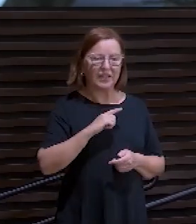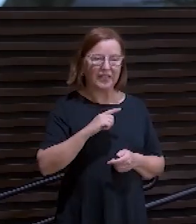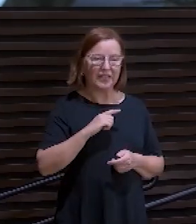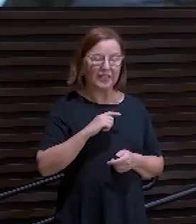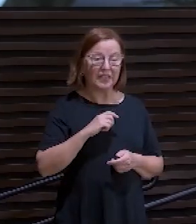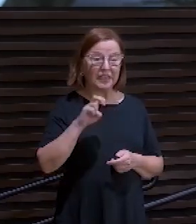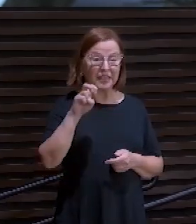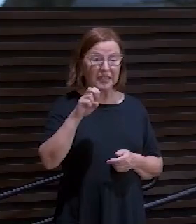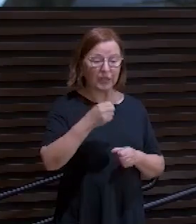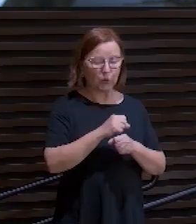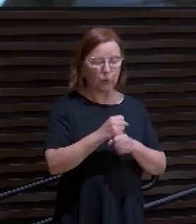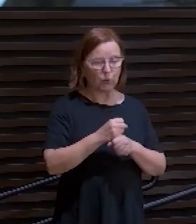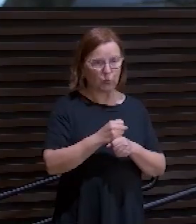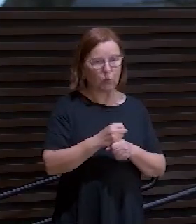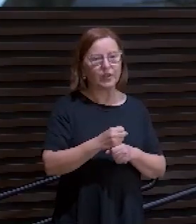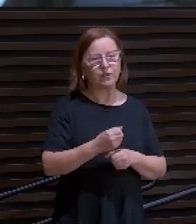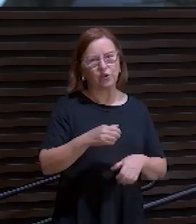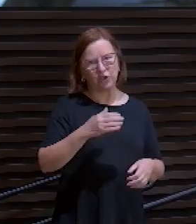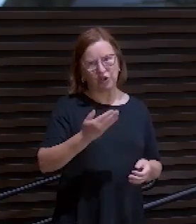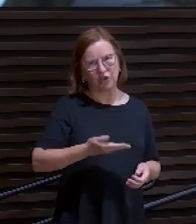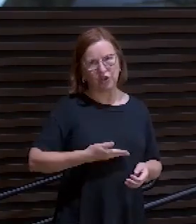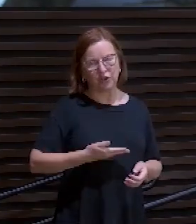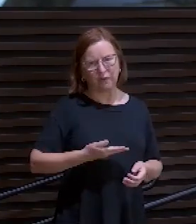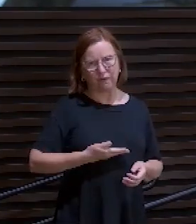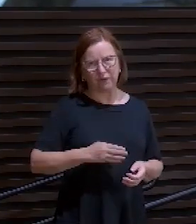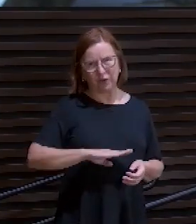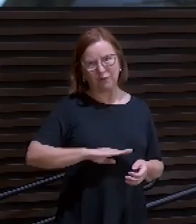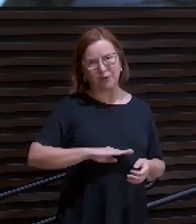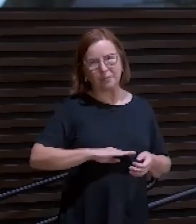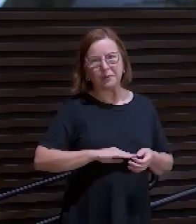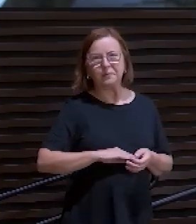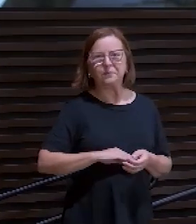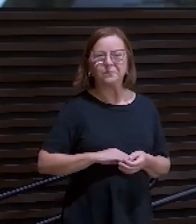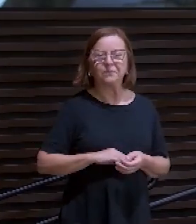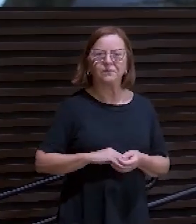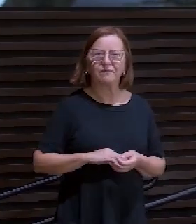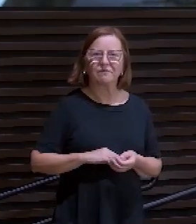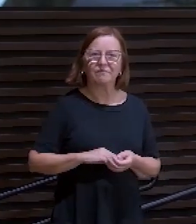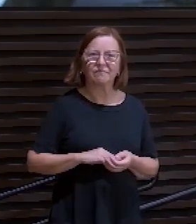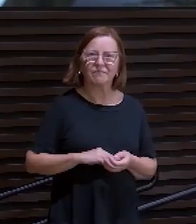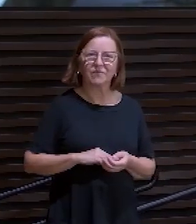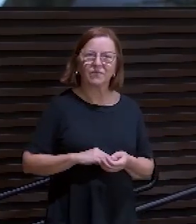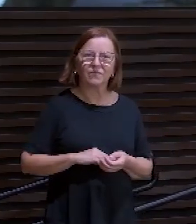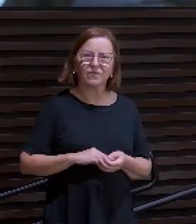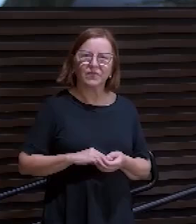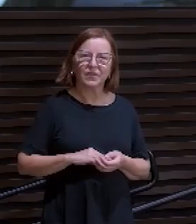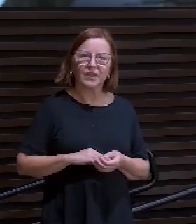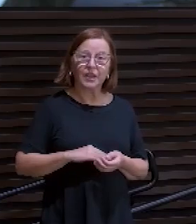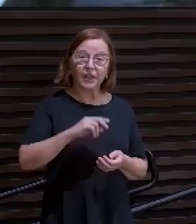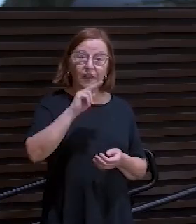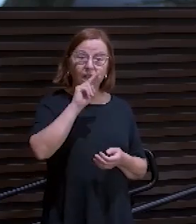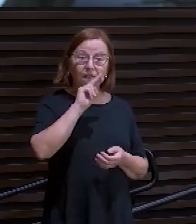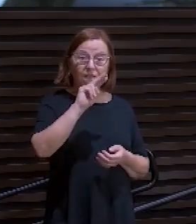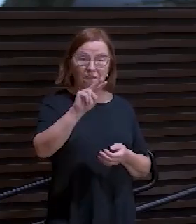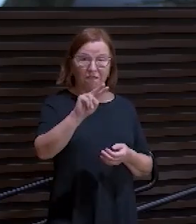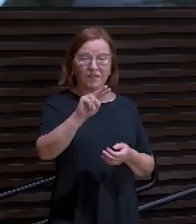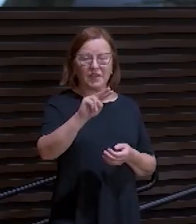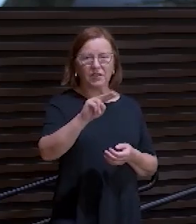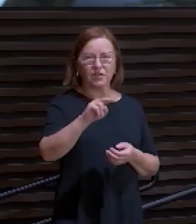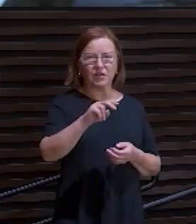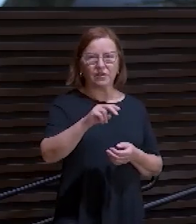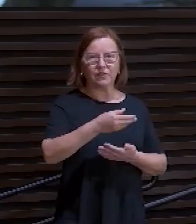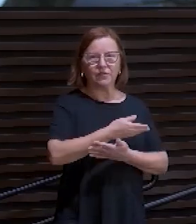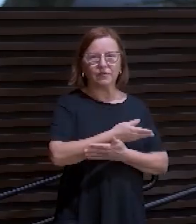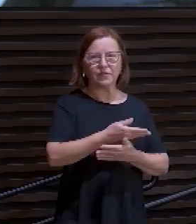tua casa e tudo o que tens. Eis que vedes por vós mesmos, e meu irmão Benjamim vê